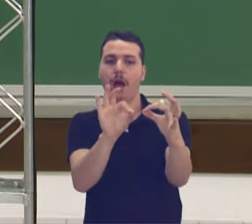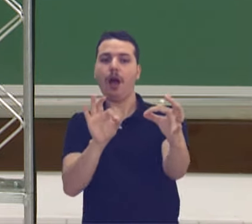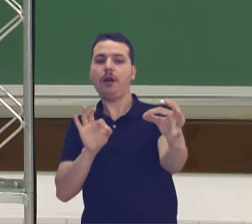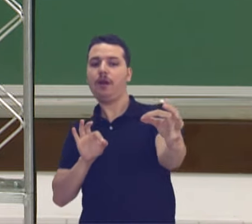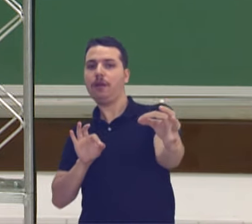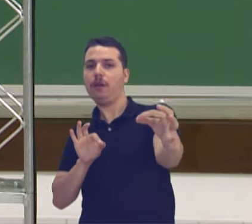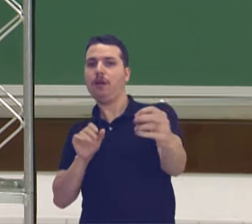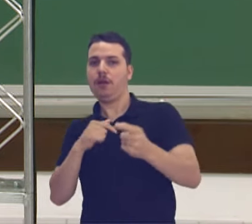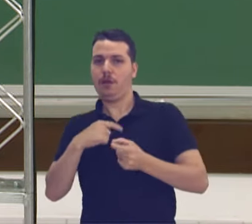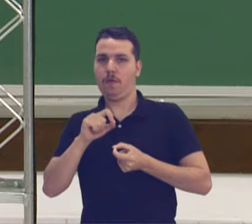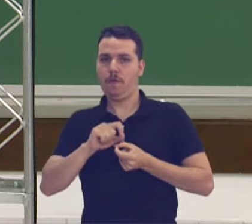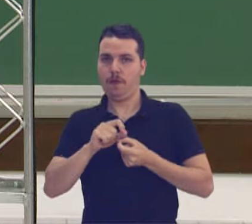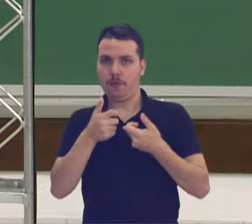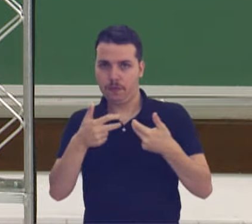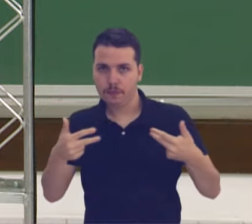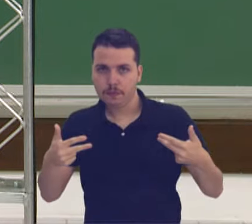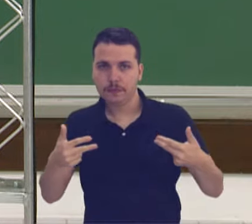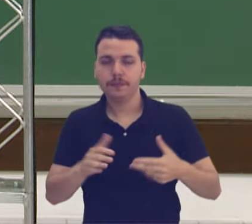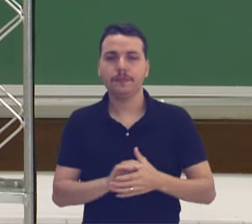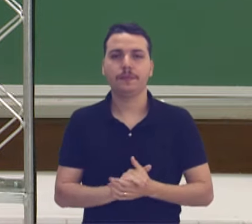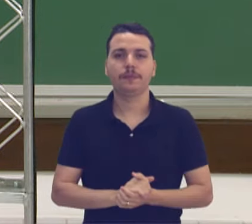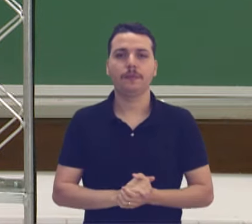que você está fazendo certo